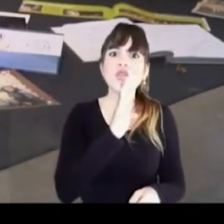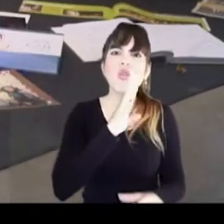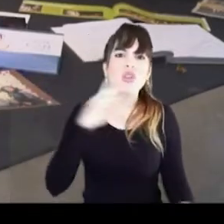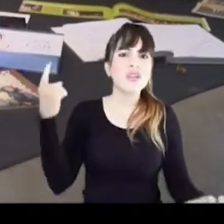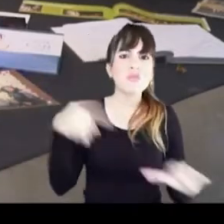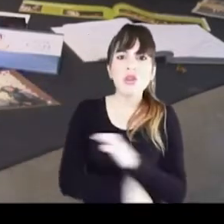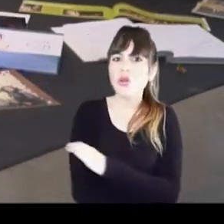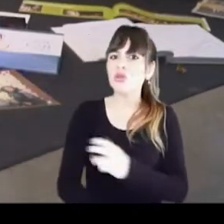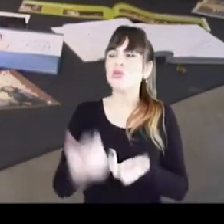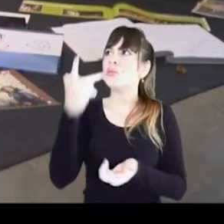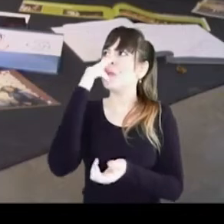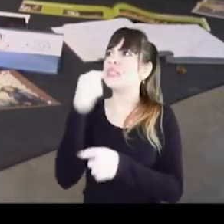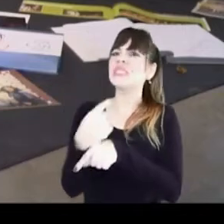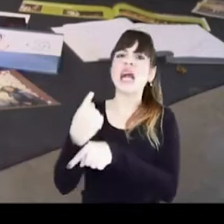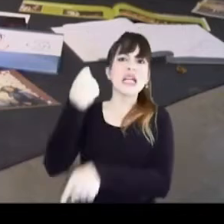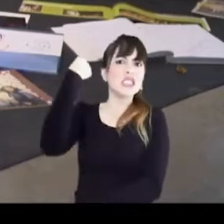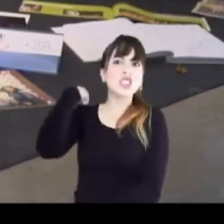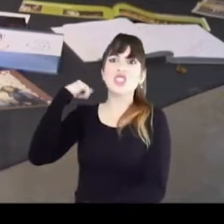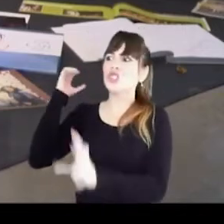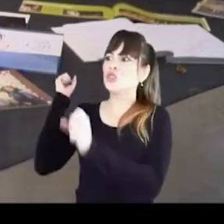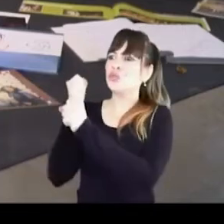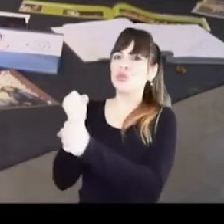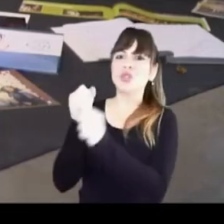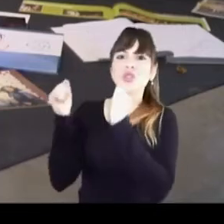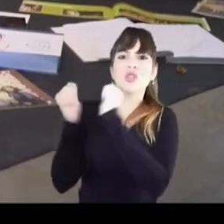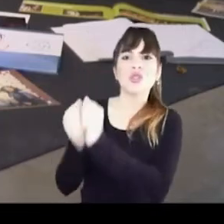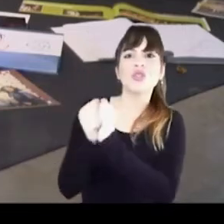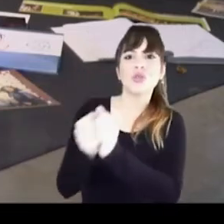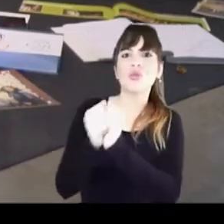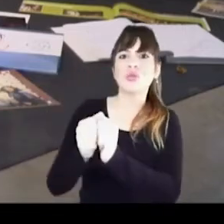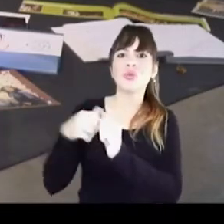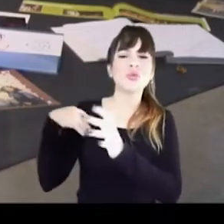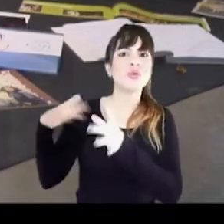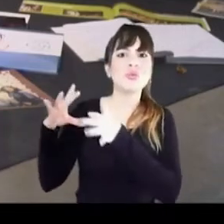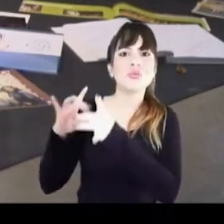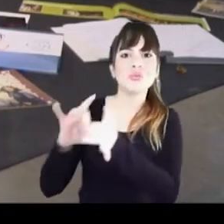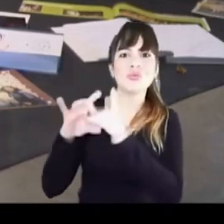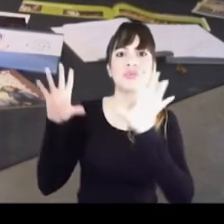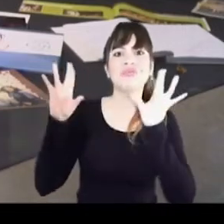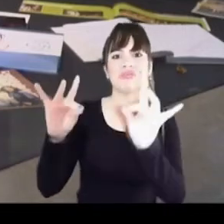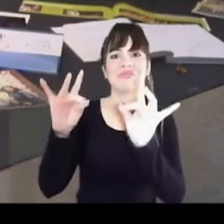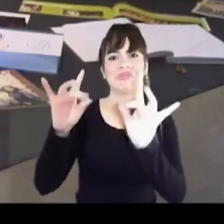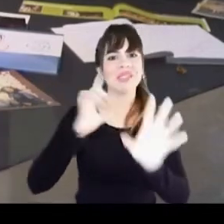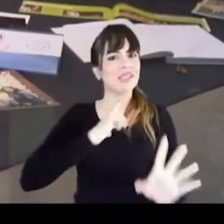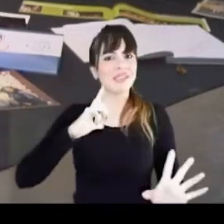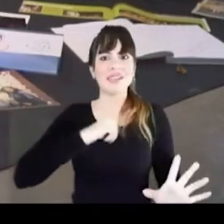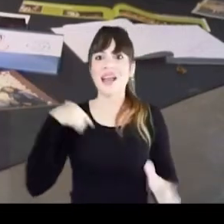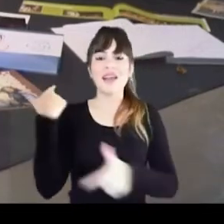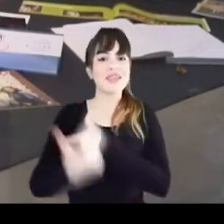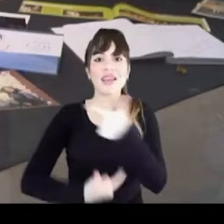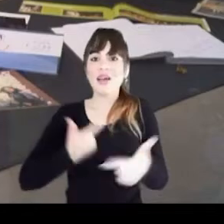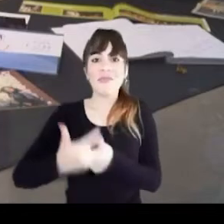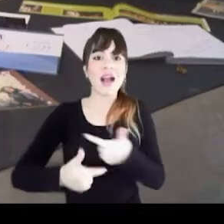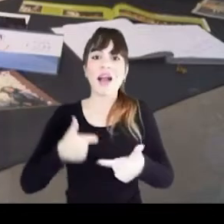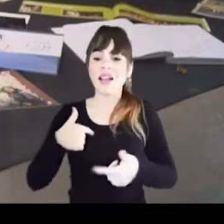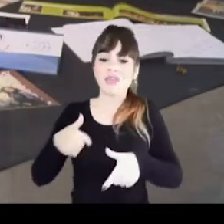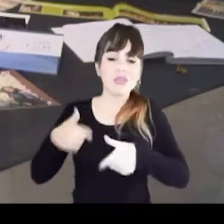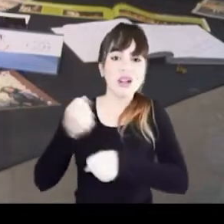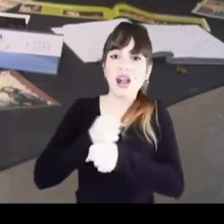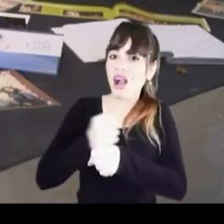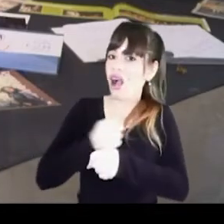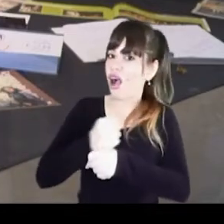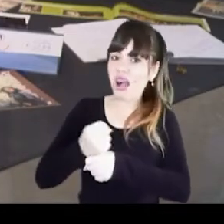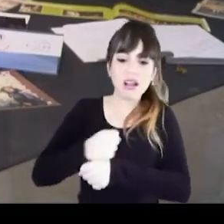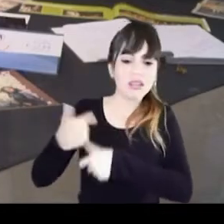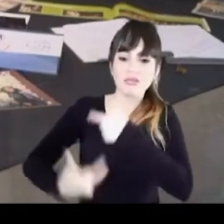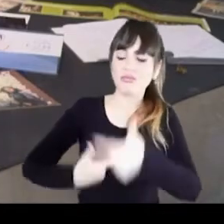né, que é visceral, que é ancestral, sei lá. É algo que perpassa conhece, gente. É coisa, né? Gente, de sala de ensaio. É trabalho dentro